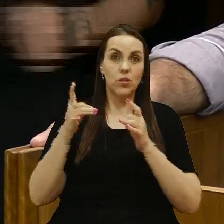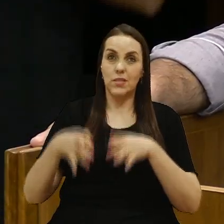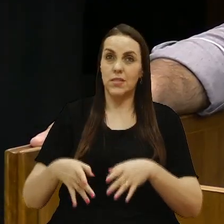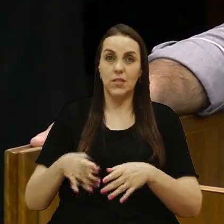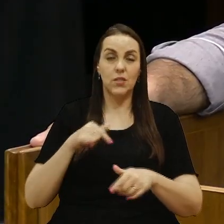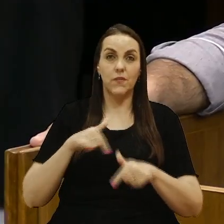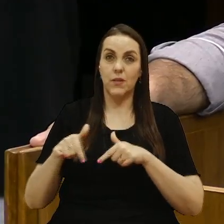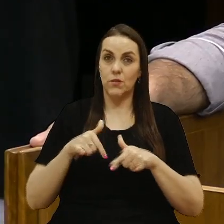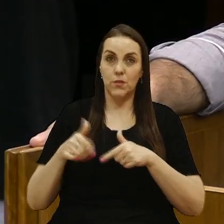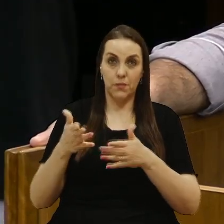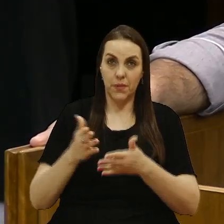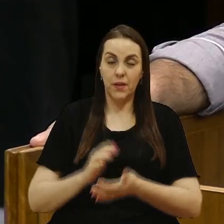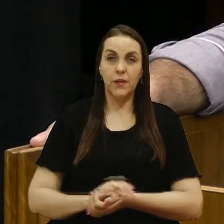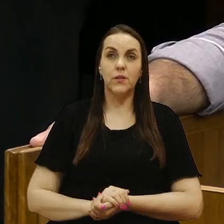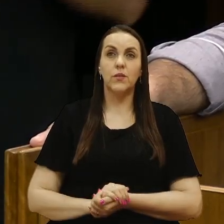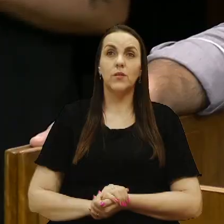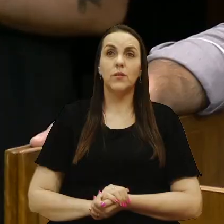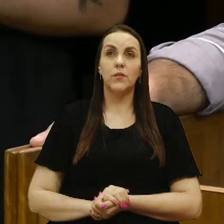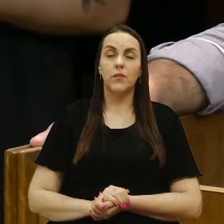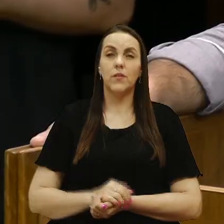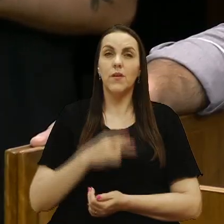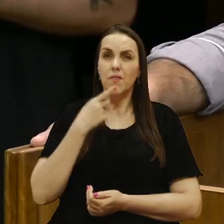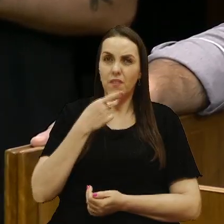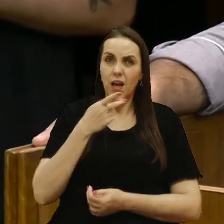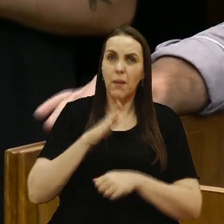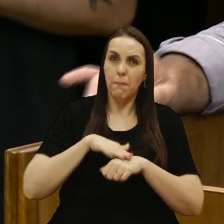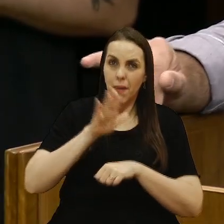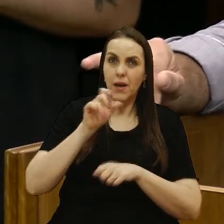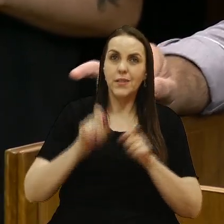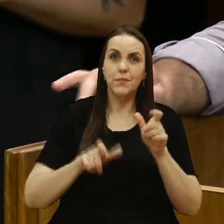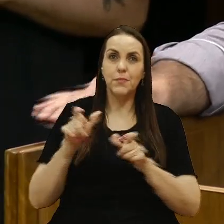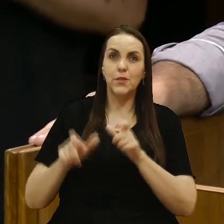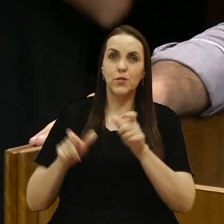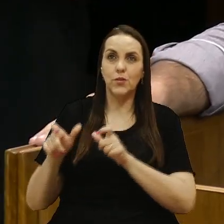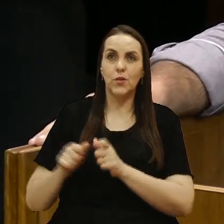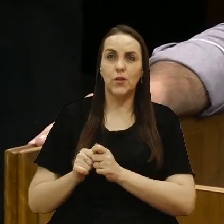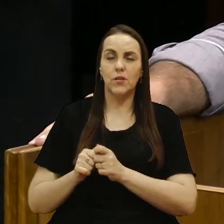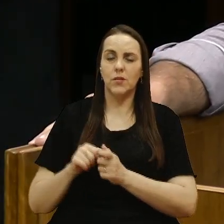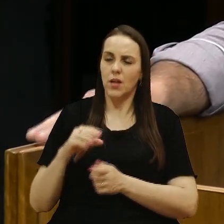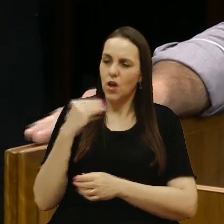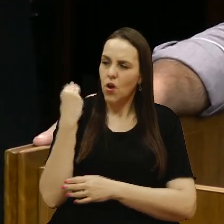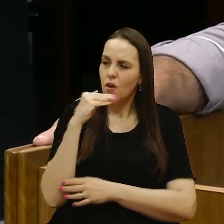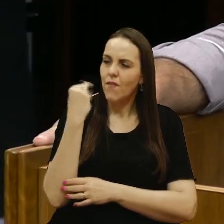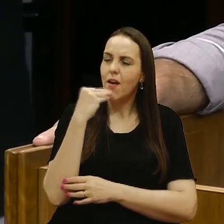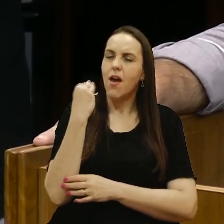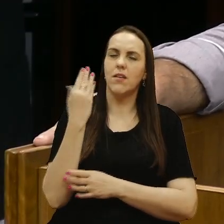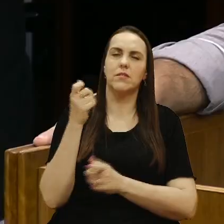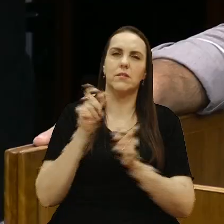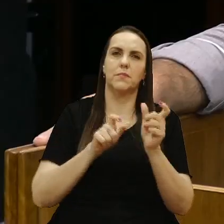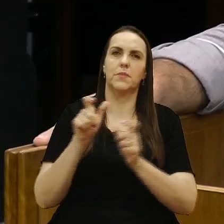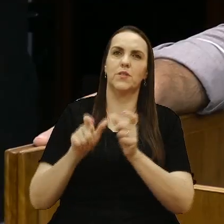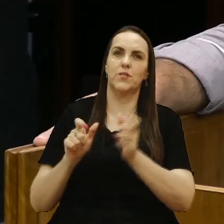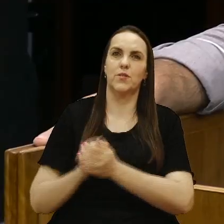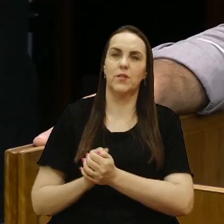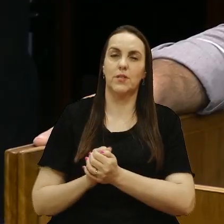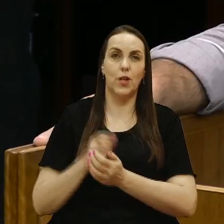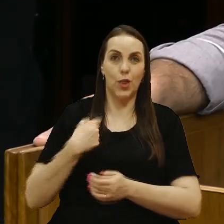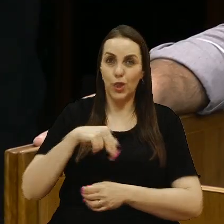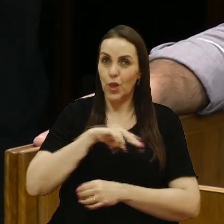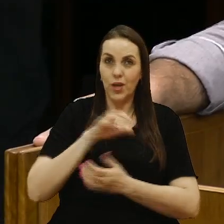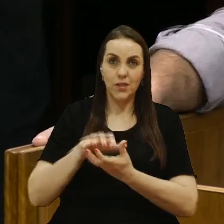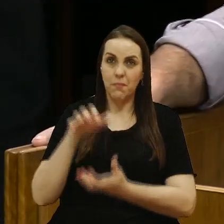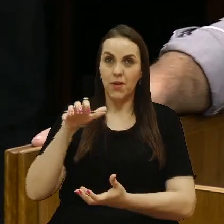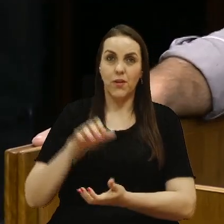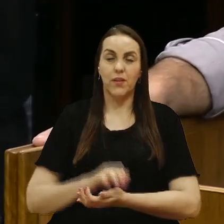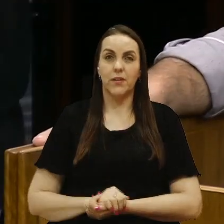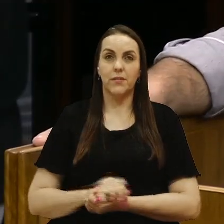trabalho, falem com mais pessoas, convençam mais pessoas, porque nós somos a maioria.